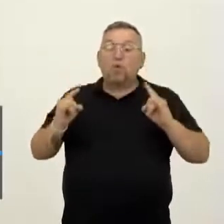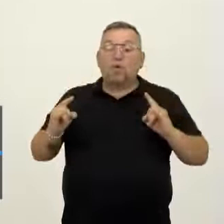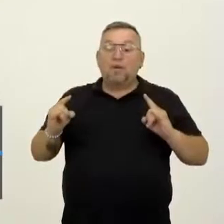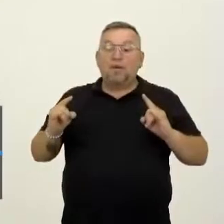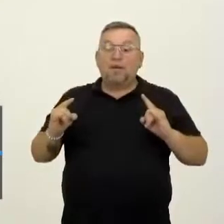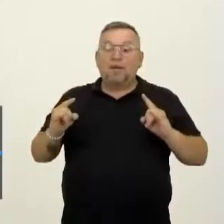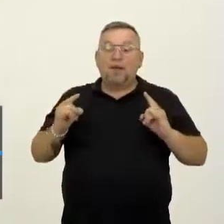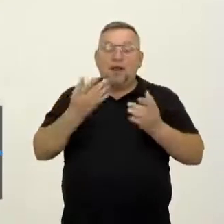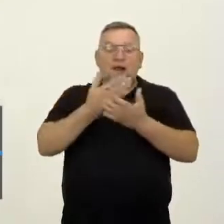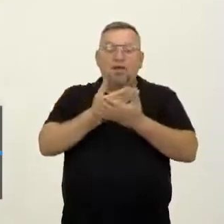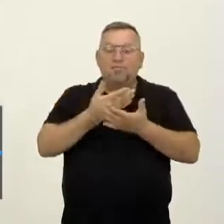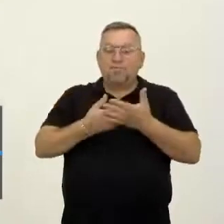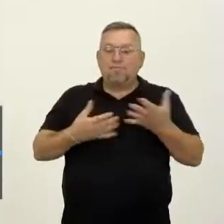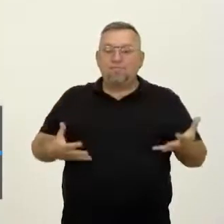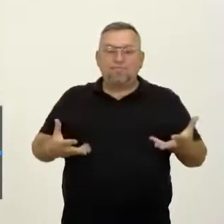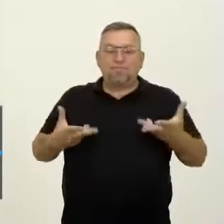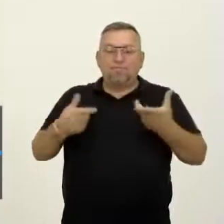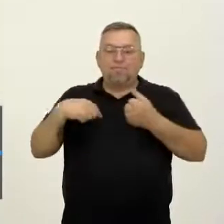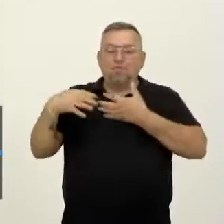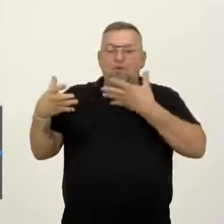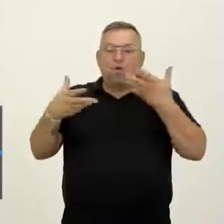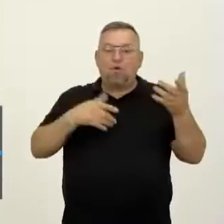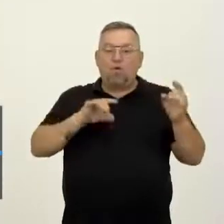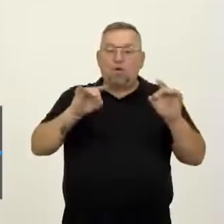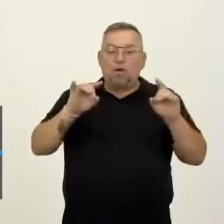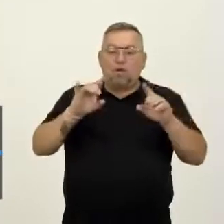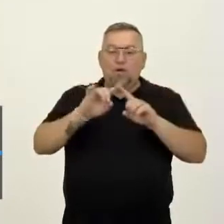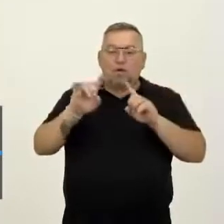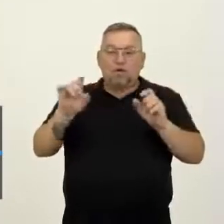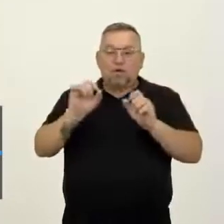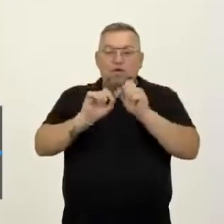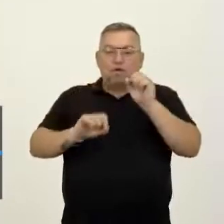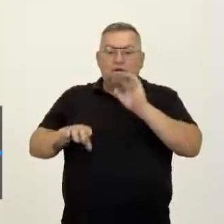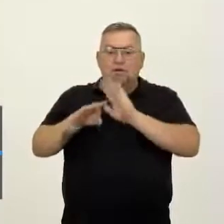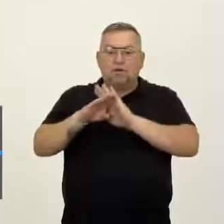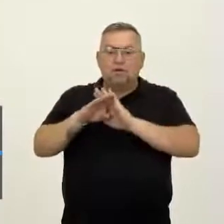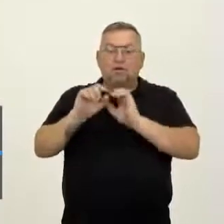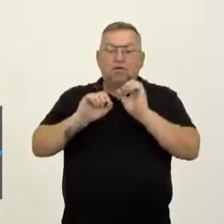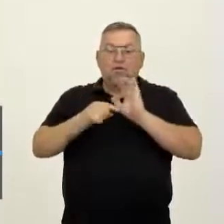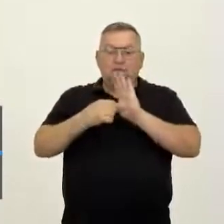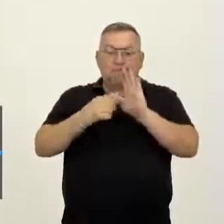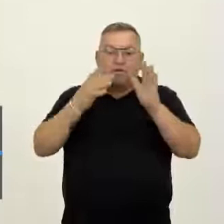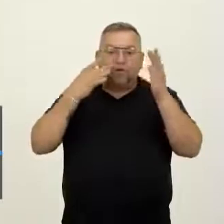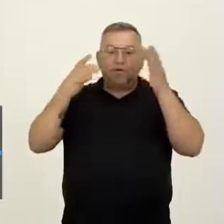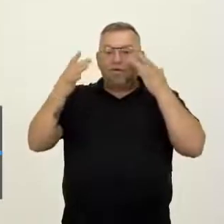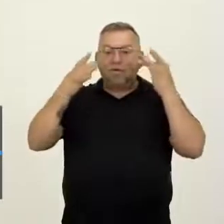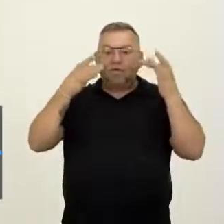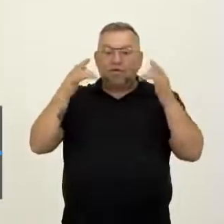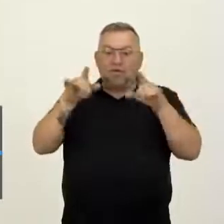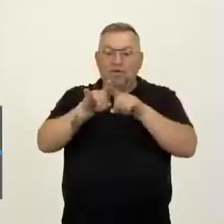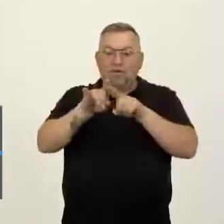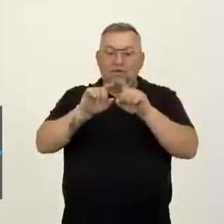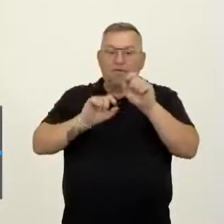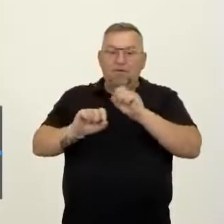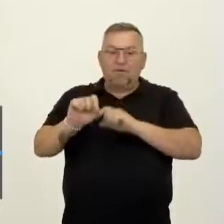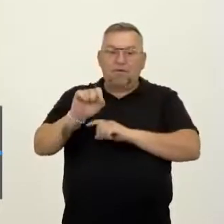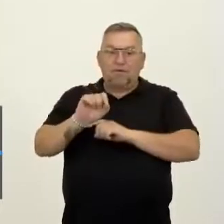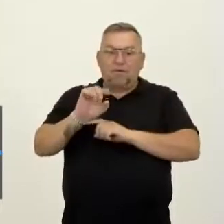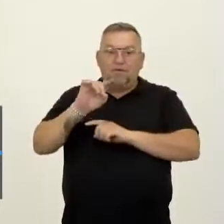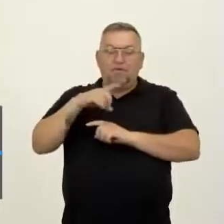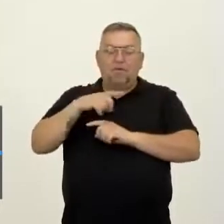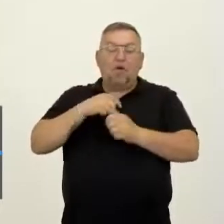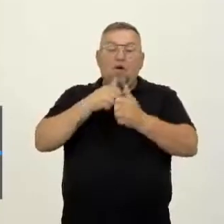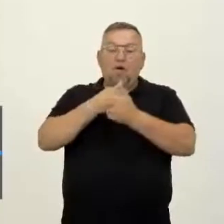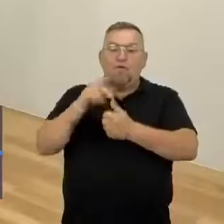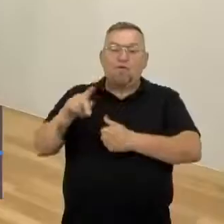está incrível. Tem um convidado especial que vai chegar mais no final da aula. A gente vai fazer um jogo teatral muito legal. E estou acompanhada